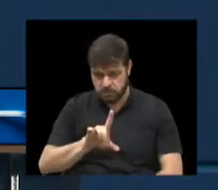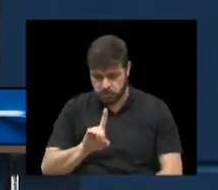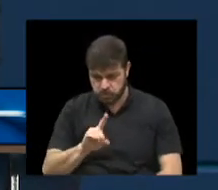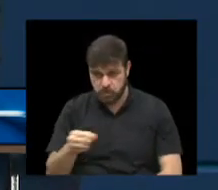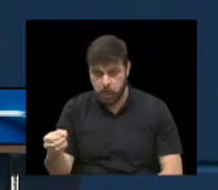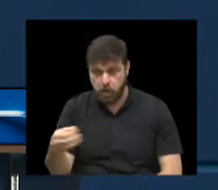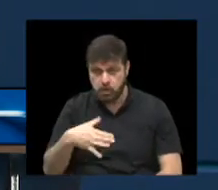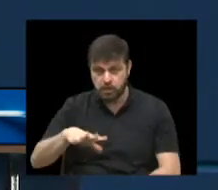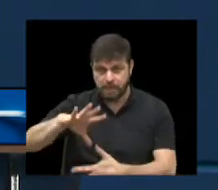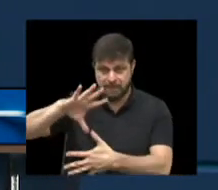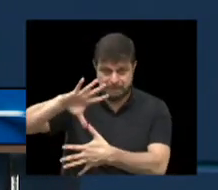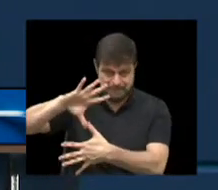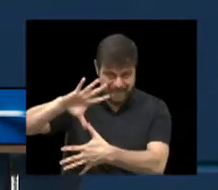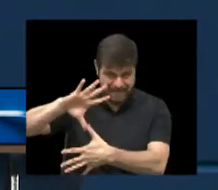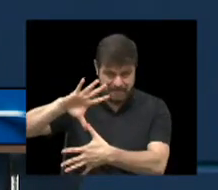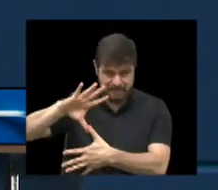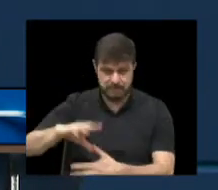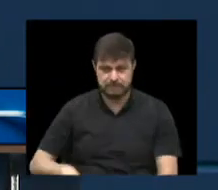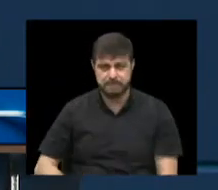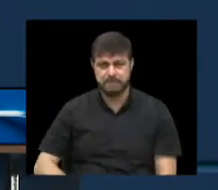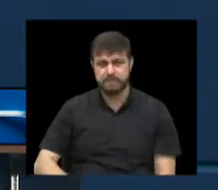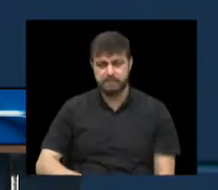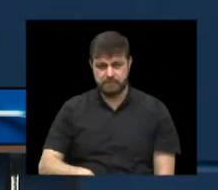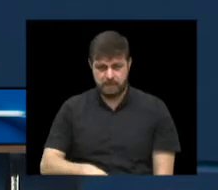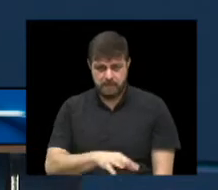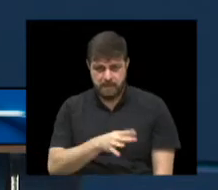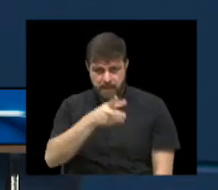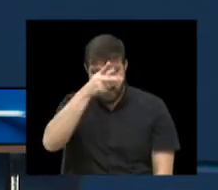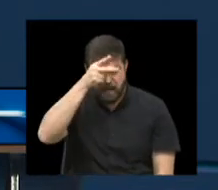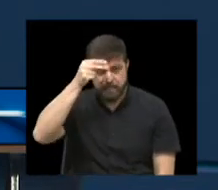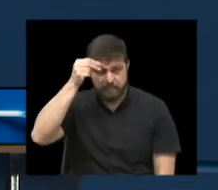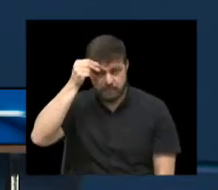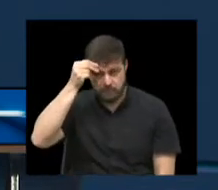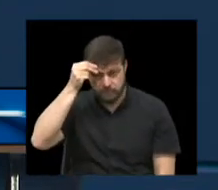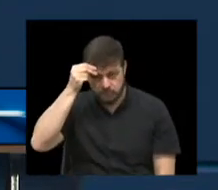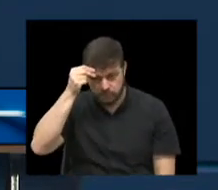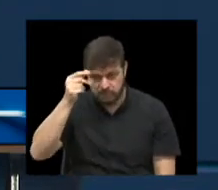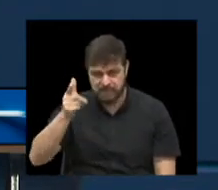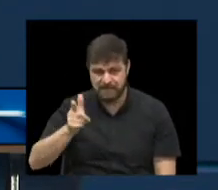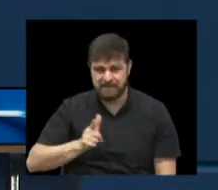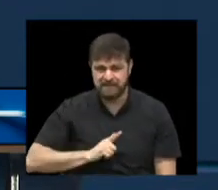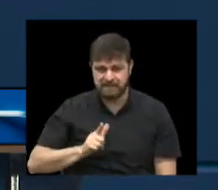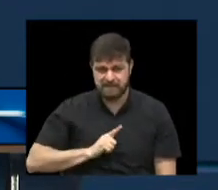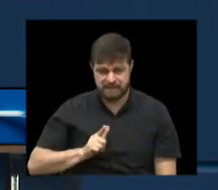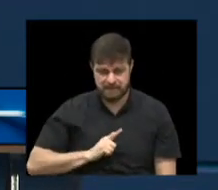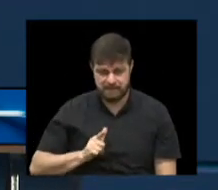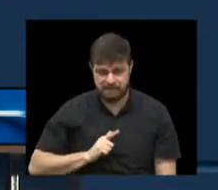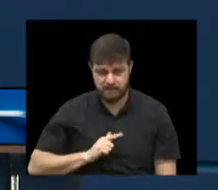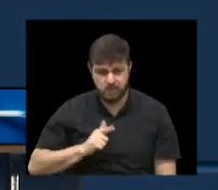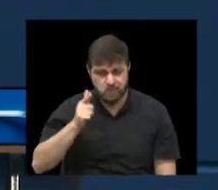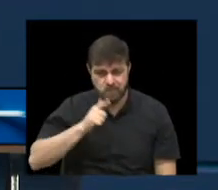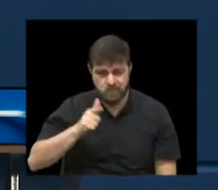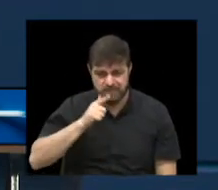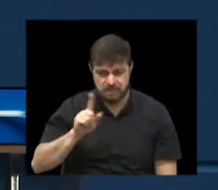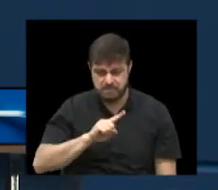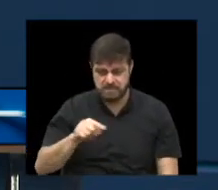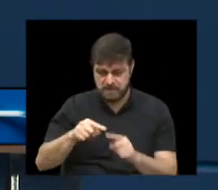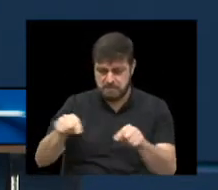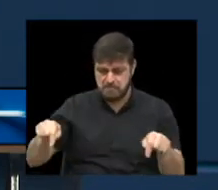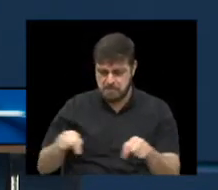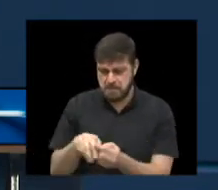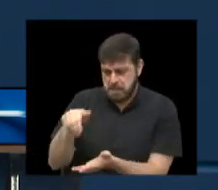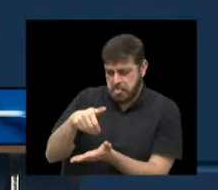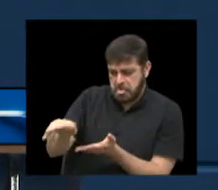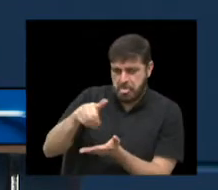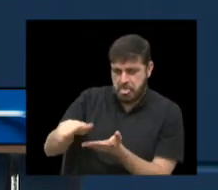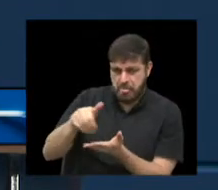última quinta-feira, adquiriu de forma amigável, sem a necessidade de desapropriação,